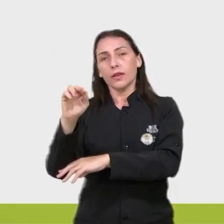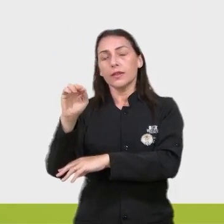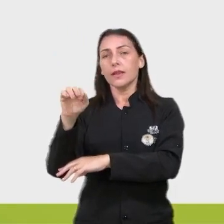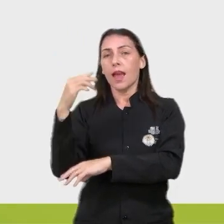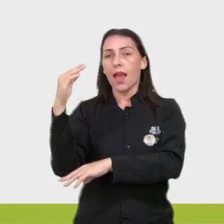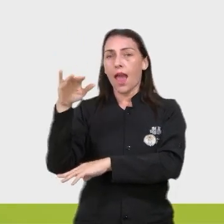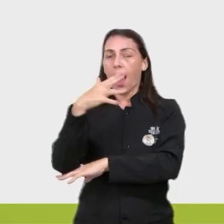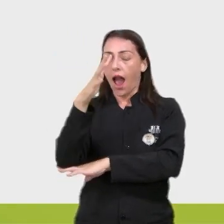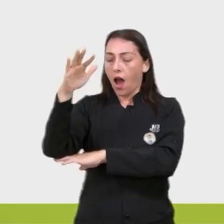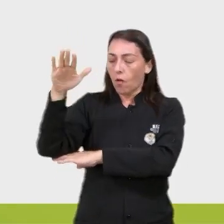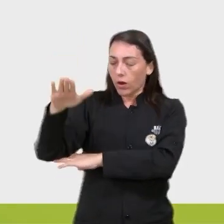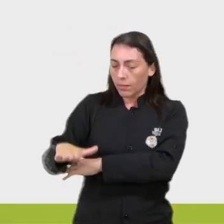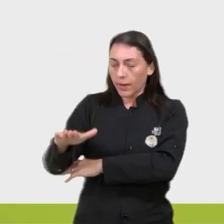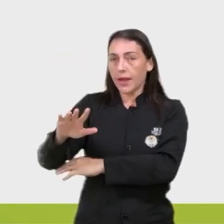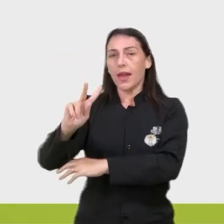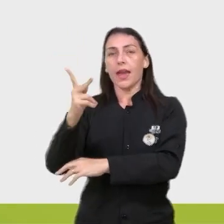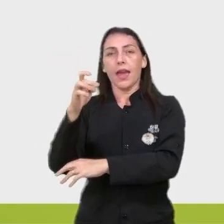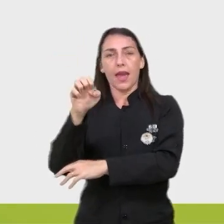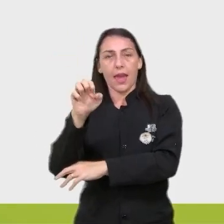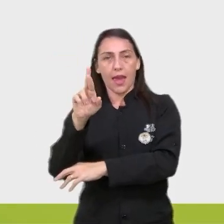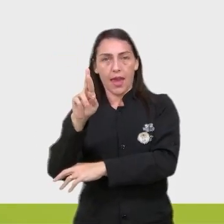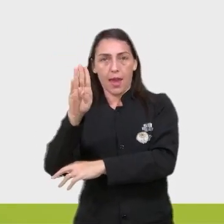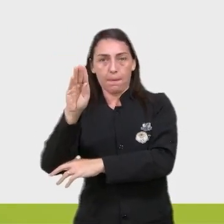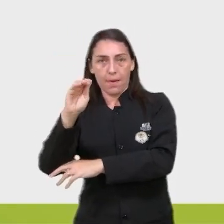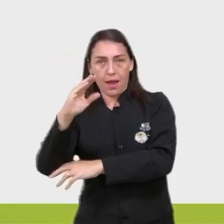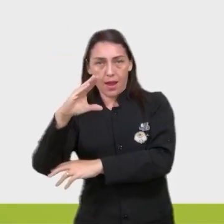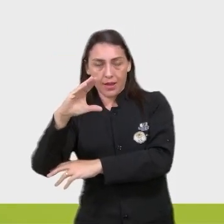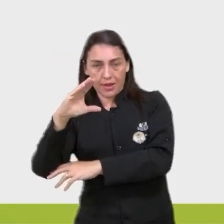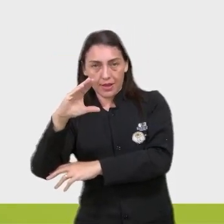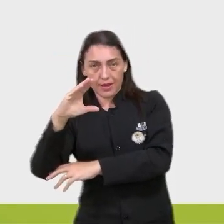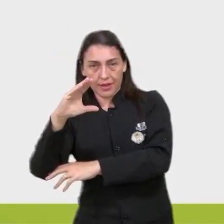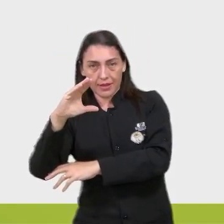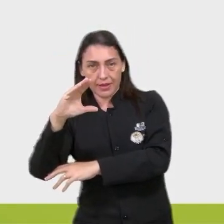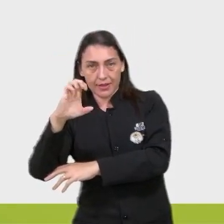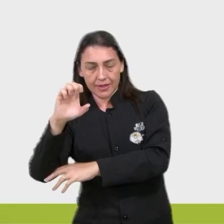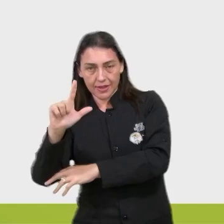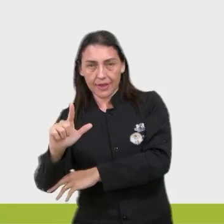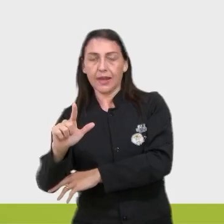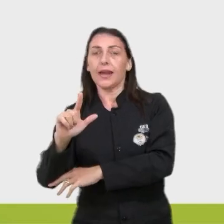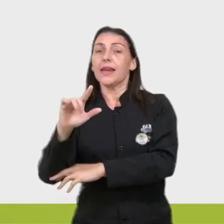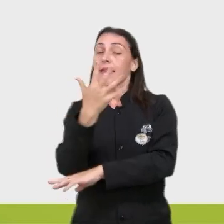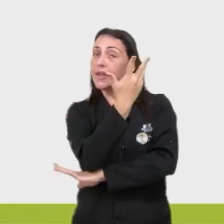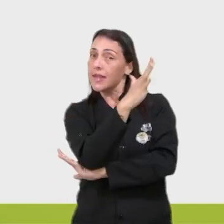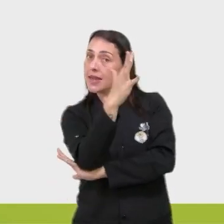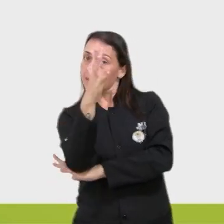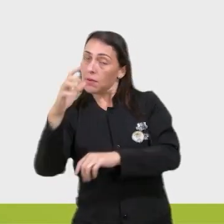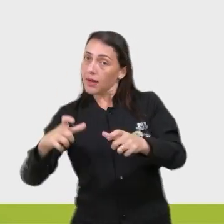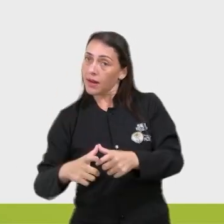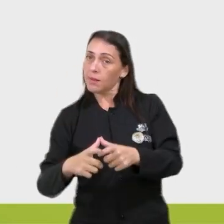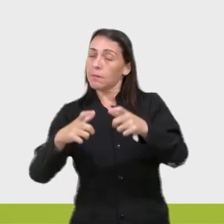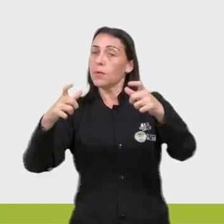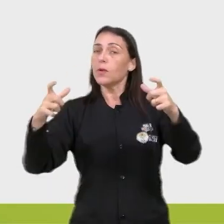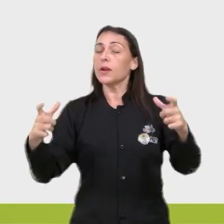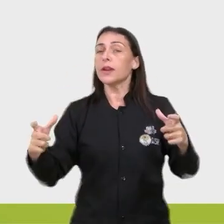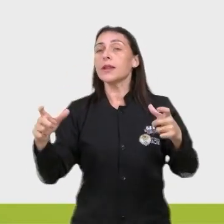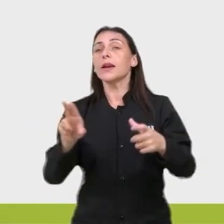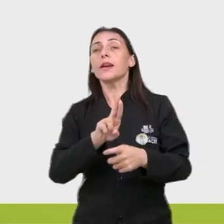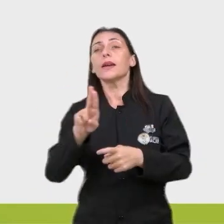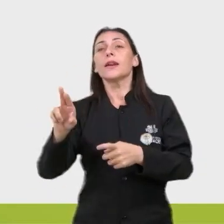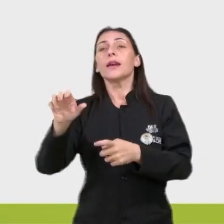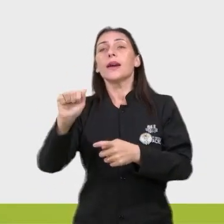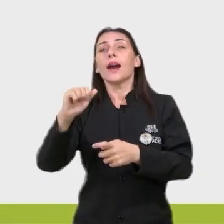tem vegetação herbácea, tá? Então, é bem mesclado aí. E as plantas, em sua grande maioria, são denominadas